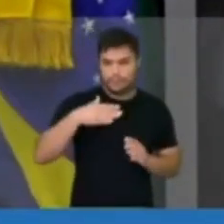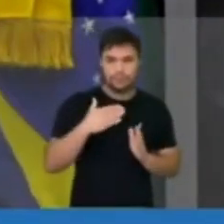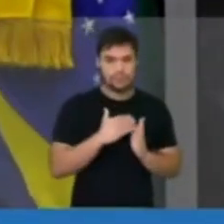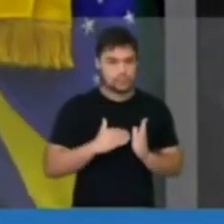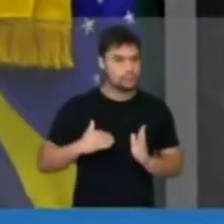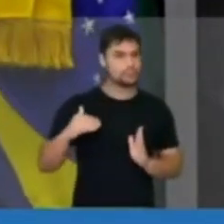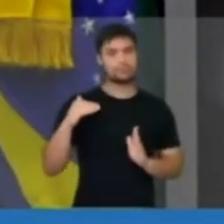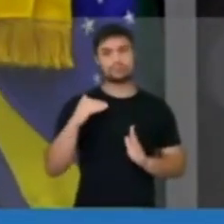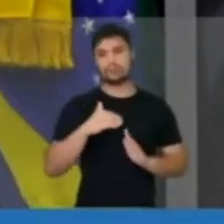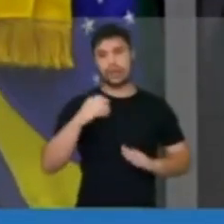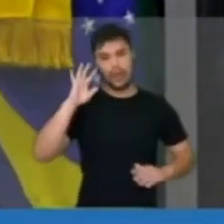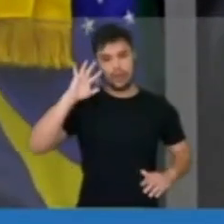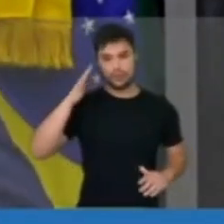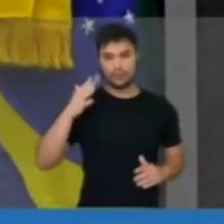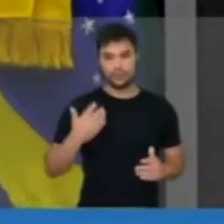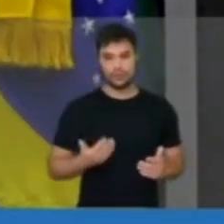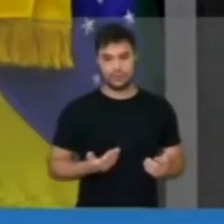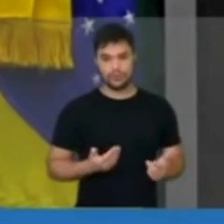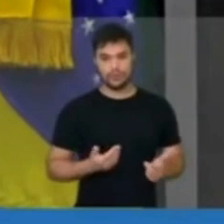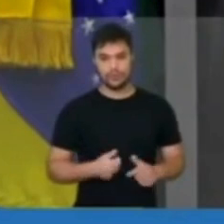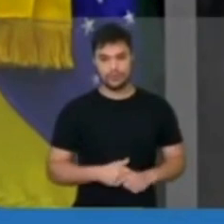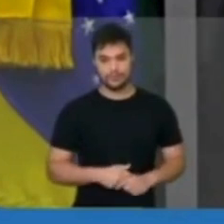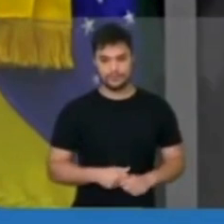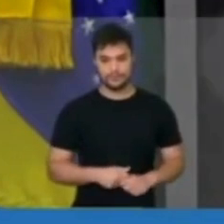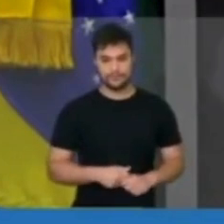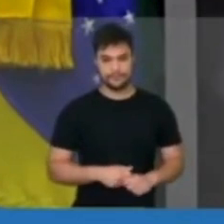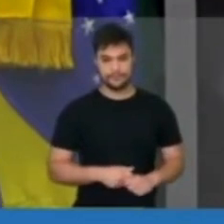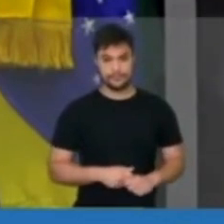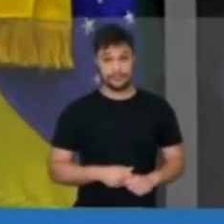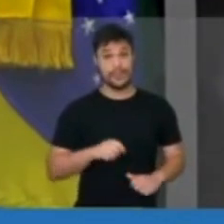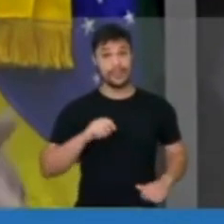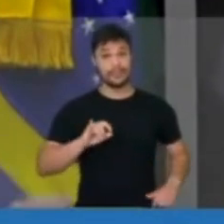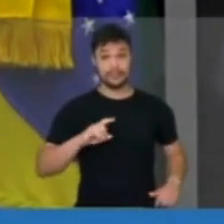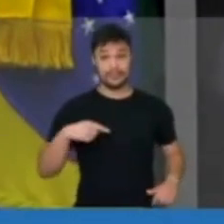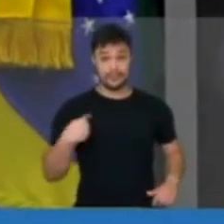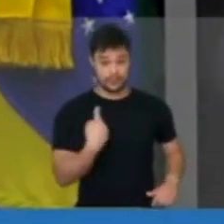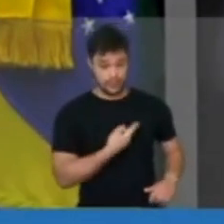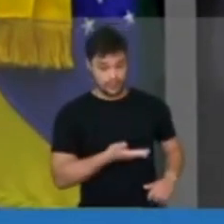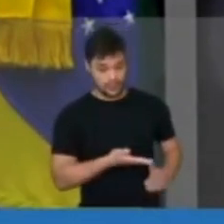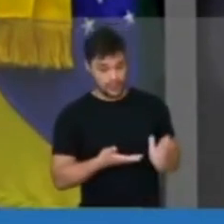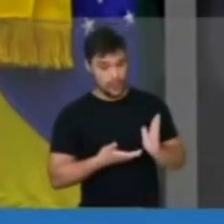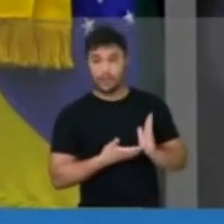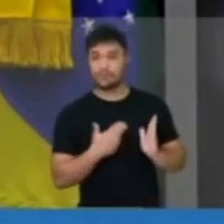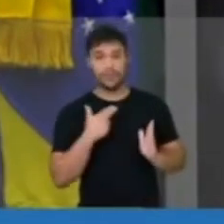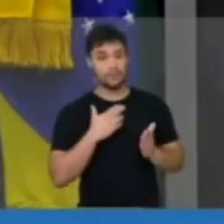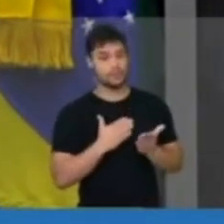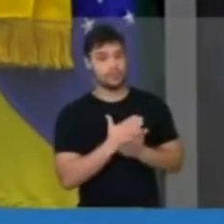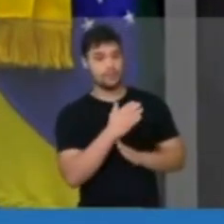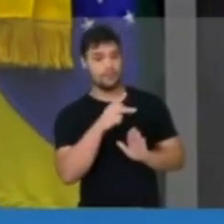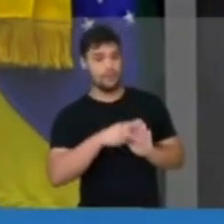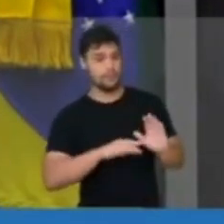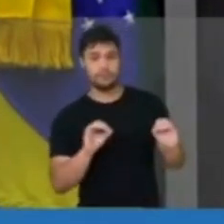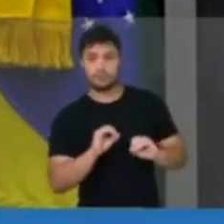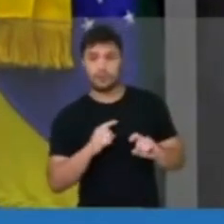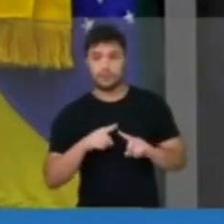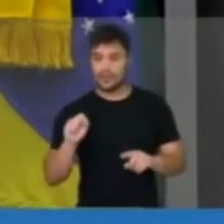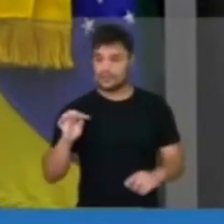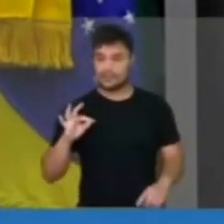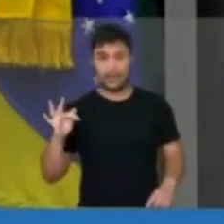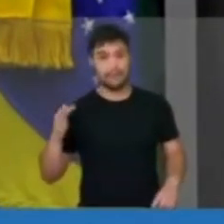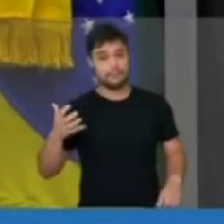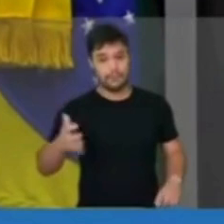autoridade. Então, se nós, nessa casa, não podemos aprovar projeto porque o Supremo não